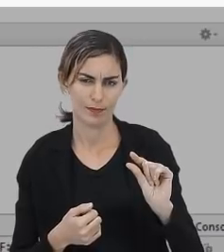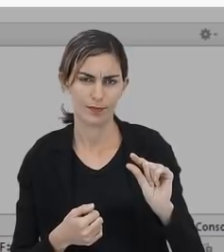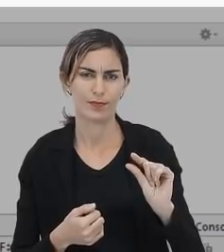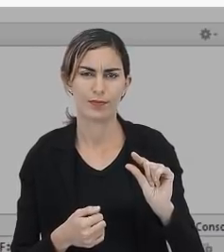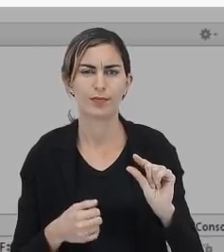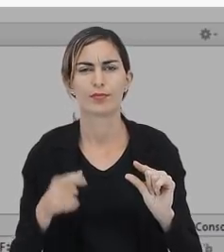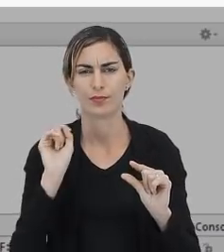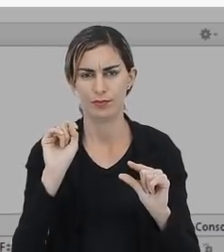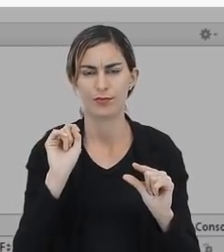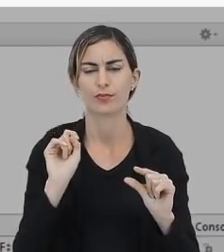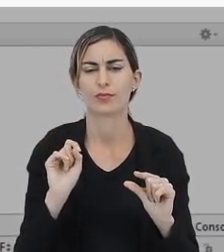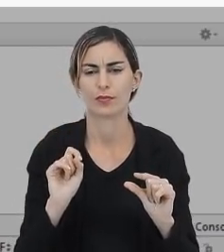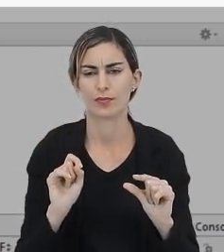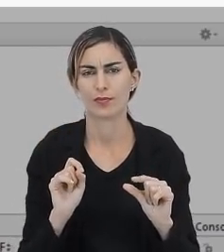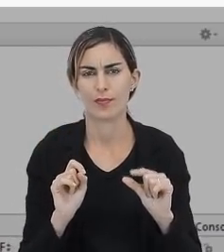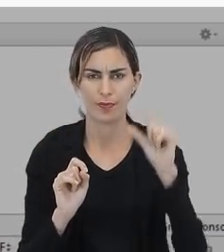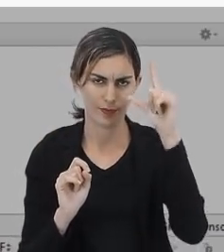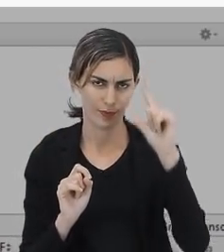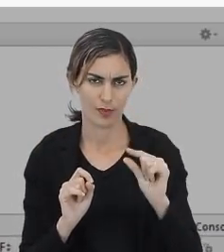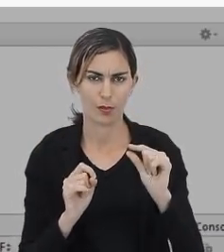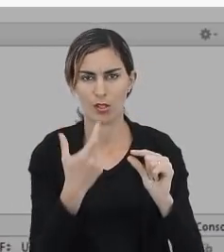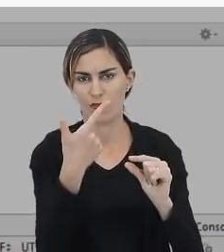menor do que